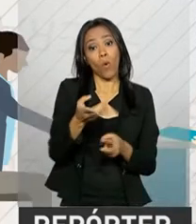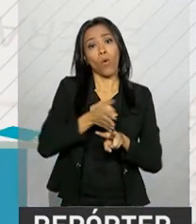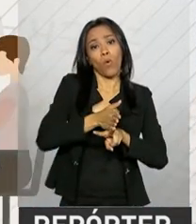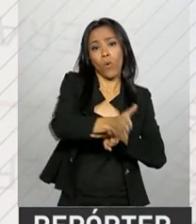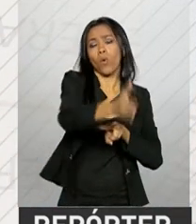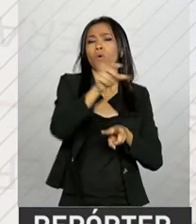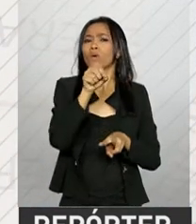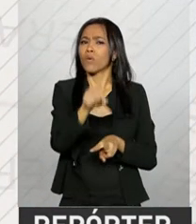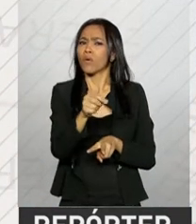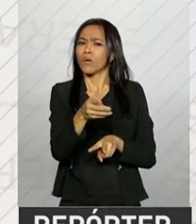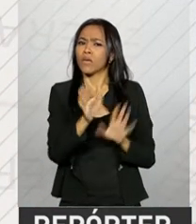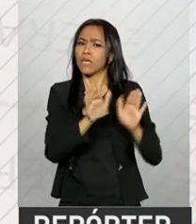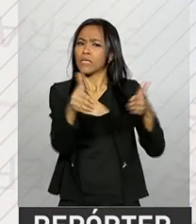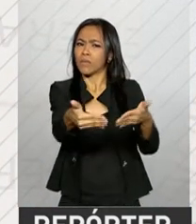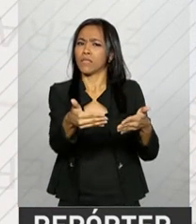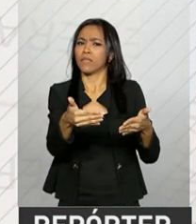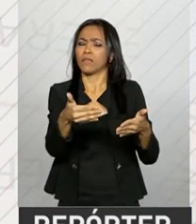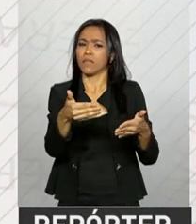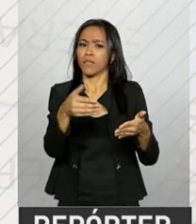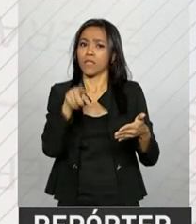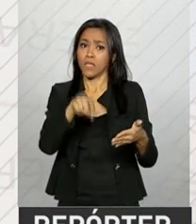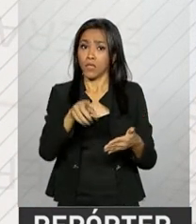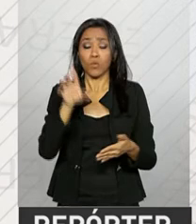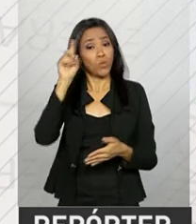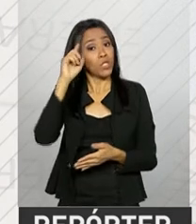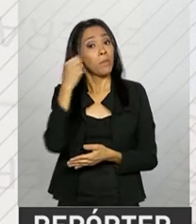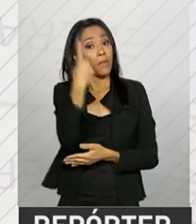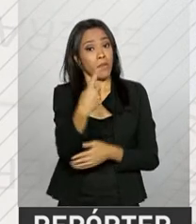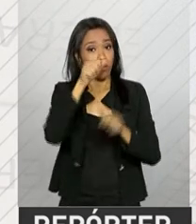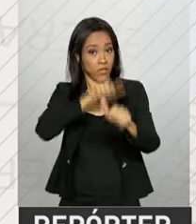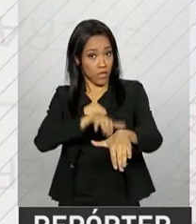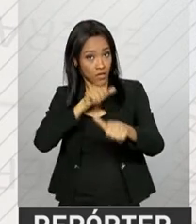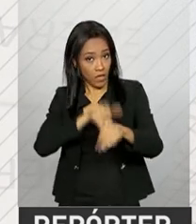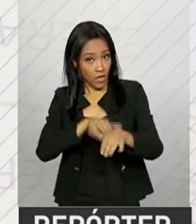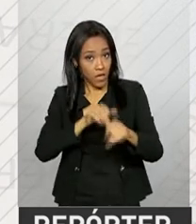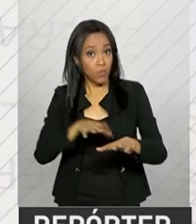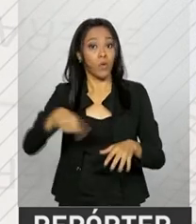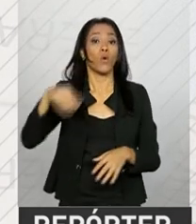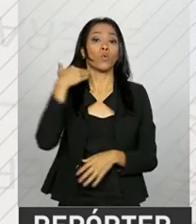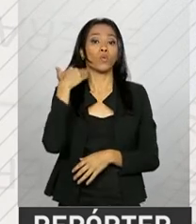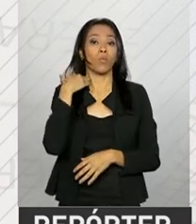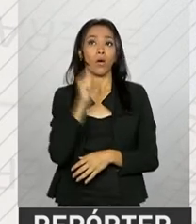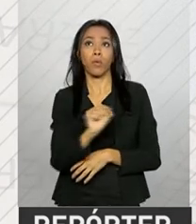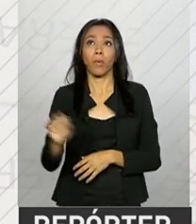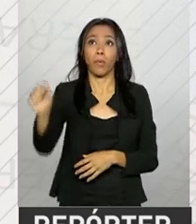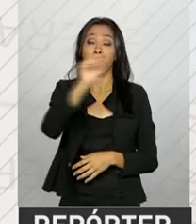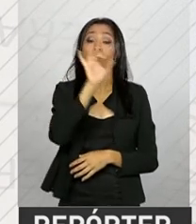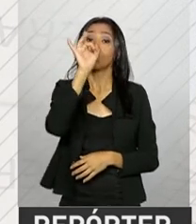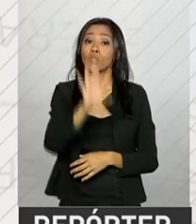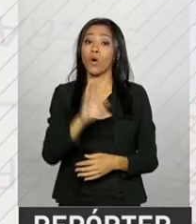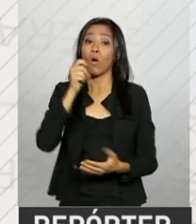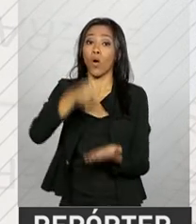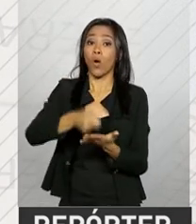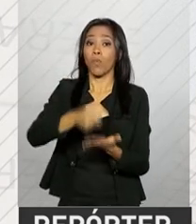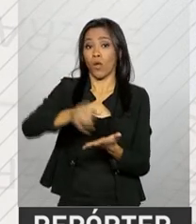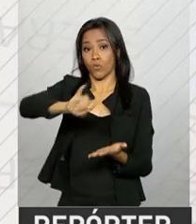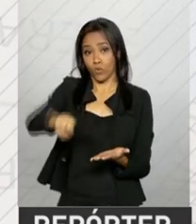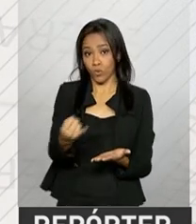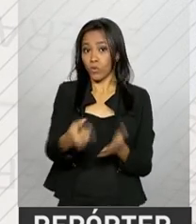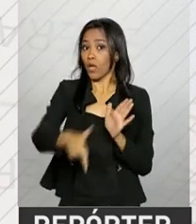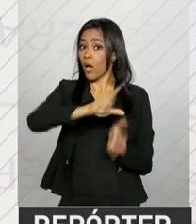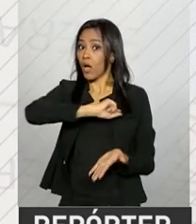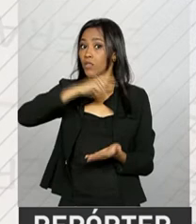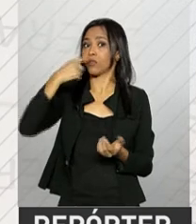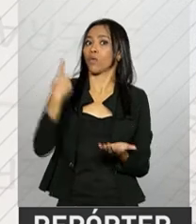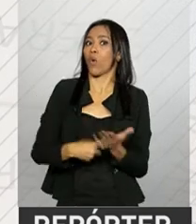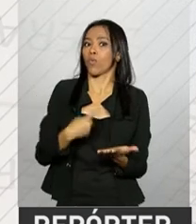ser bem maior do que a primeira a partir do dia 1º disse lembro as instituições bancárias só vão poder cobrar os juros que foram combinados na